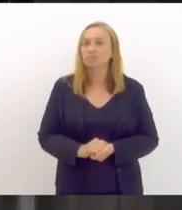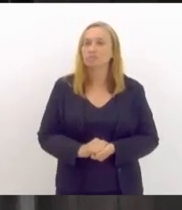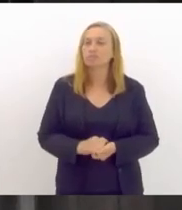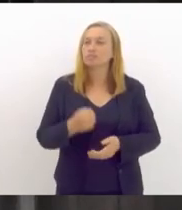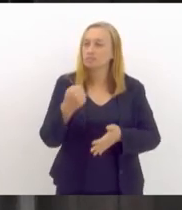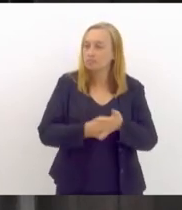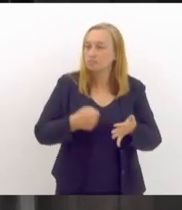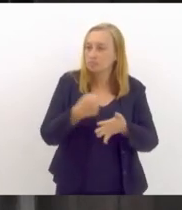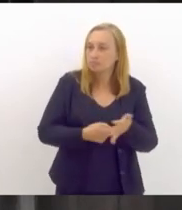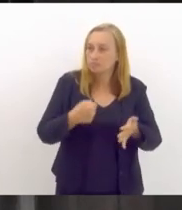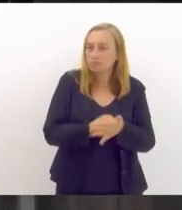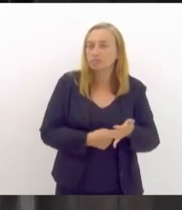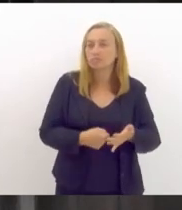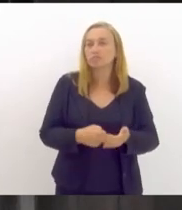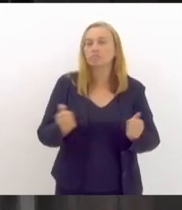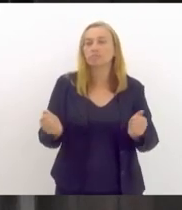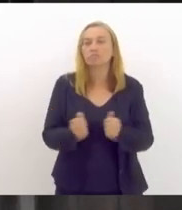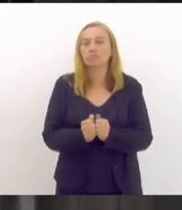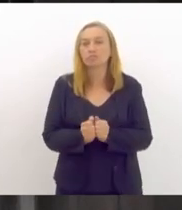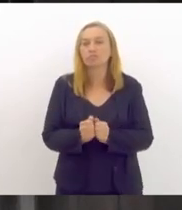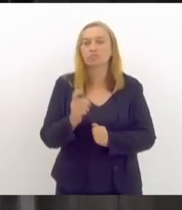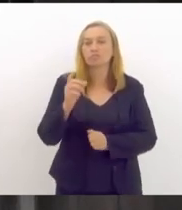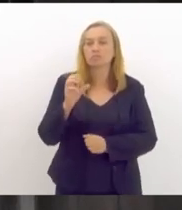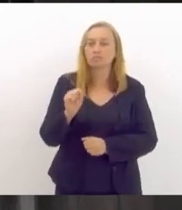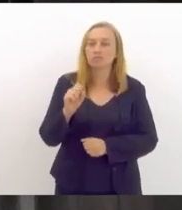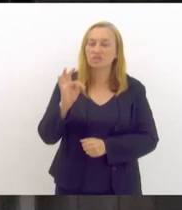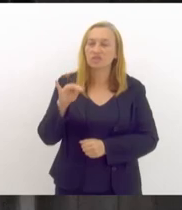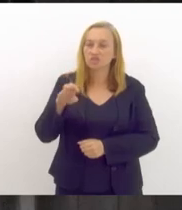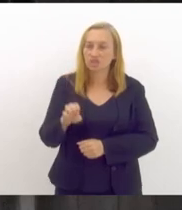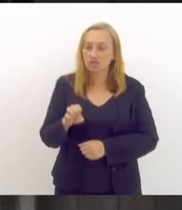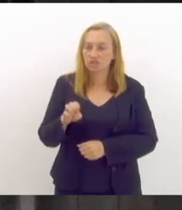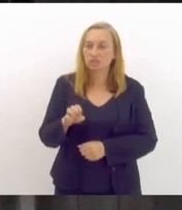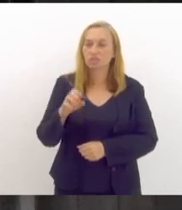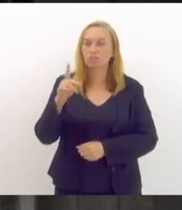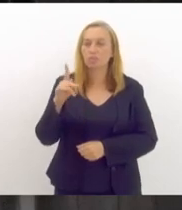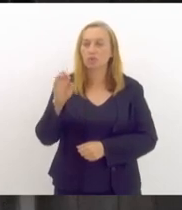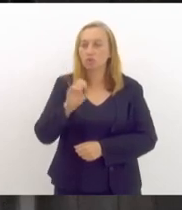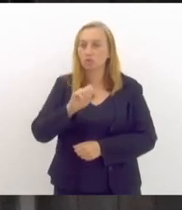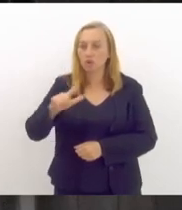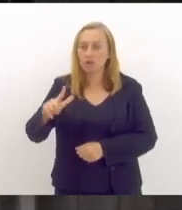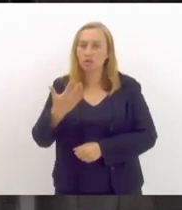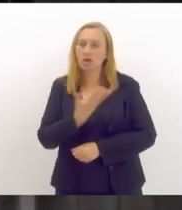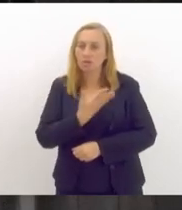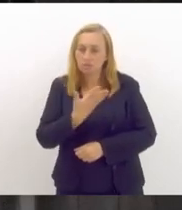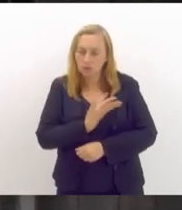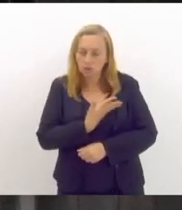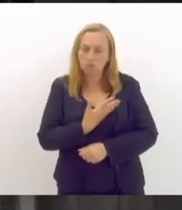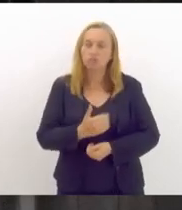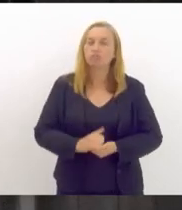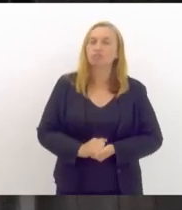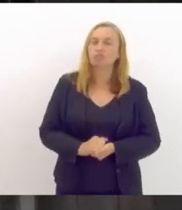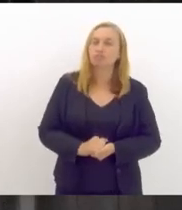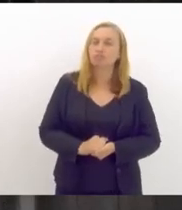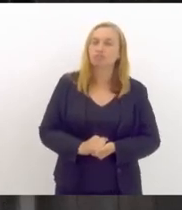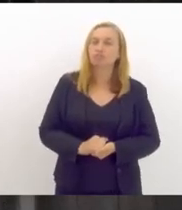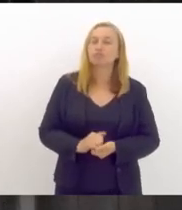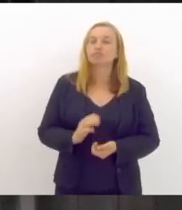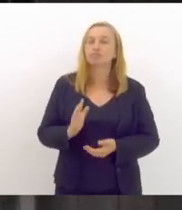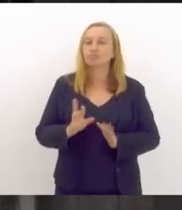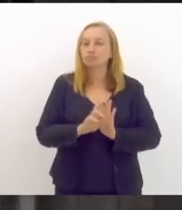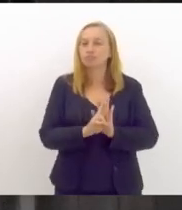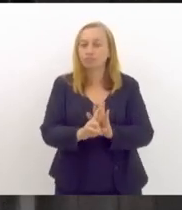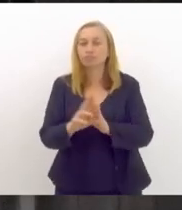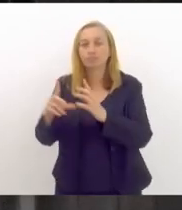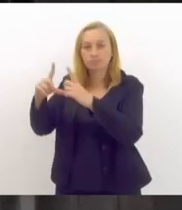ali guerreando lutando junto lá com o sargento Portugal grande parceiro amigo que sempre solícito onde hoje nos representa